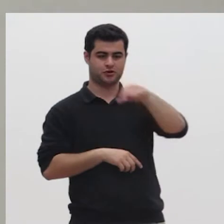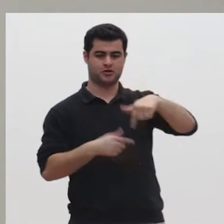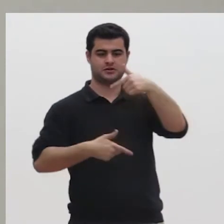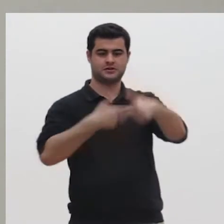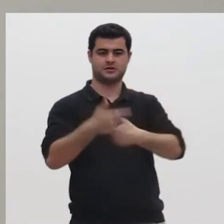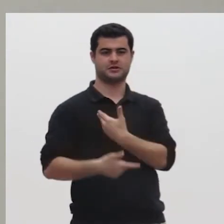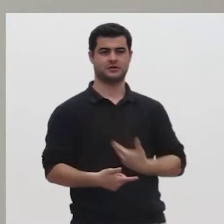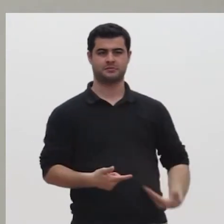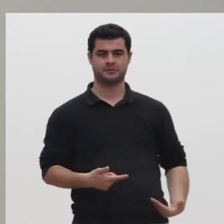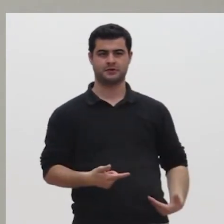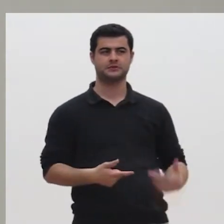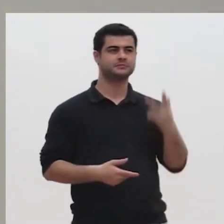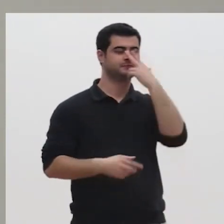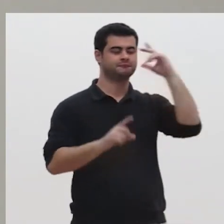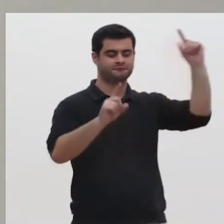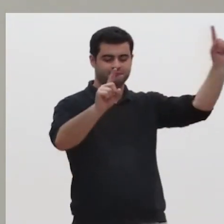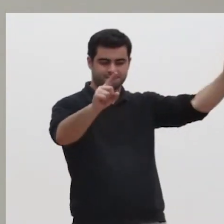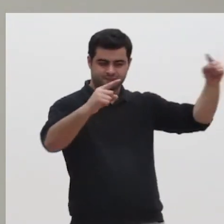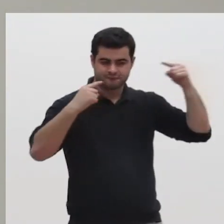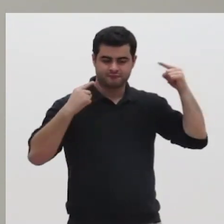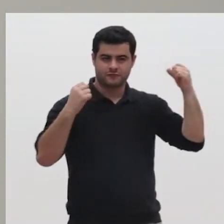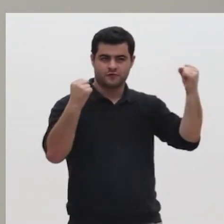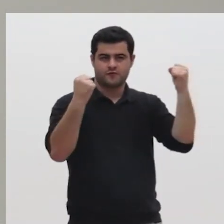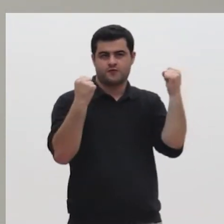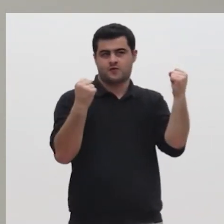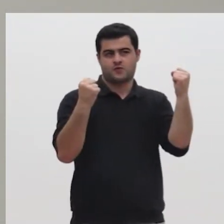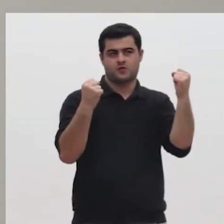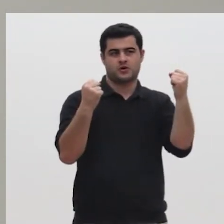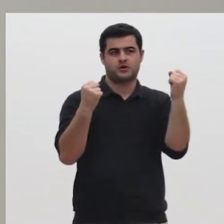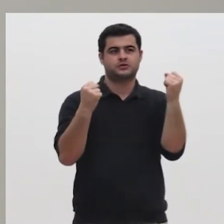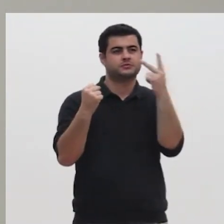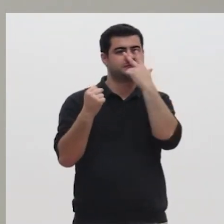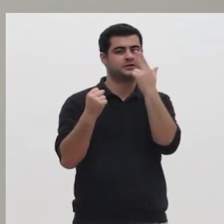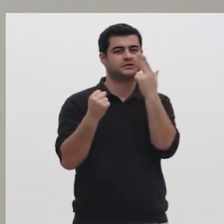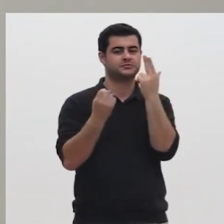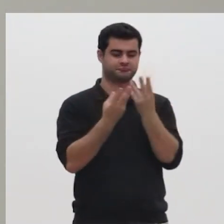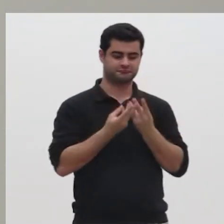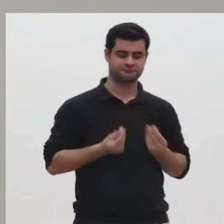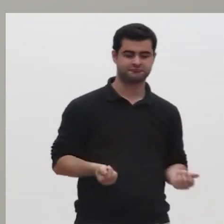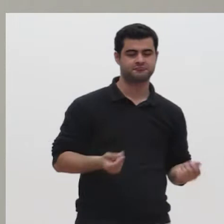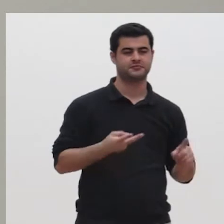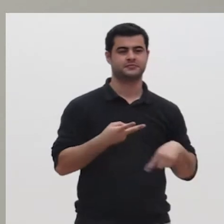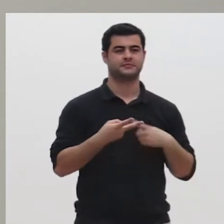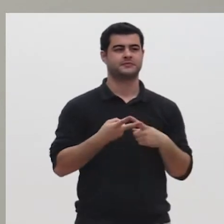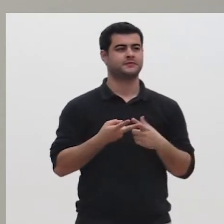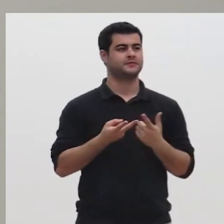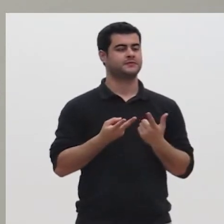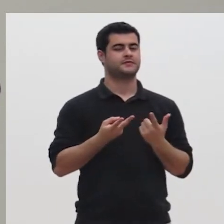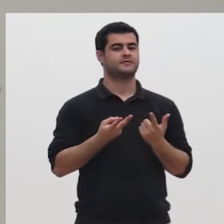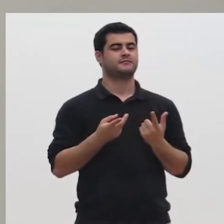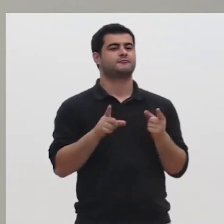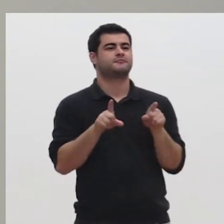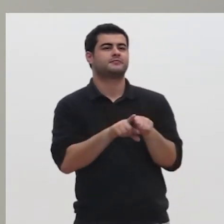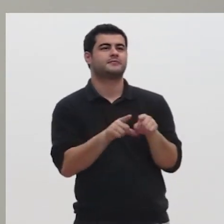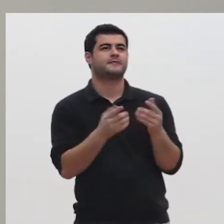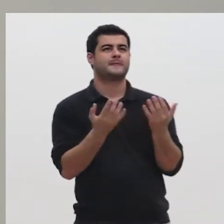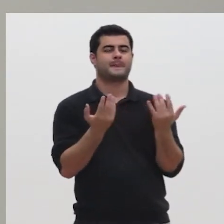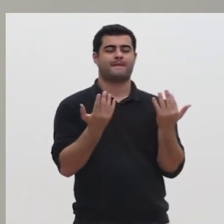sendo atingidos diretamente por um processo de desqualificação, um processo